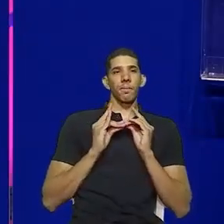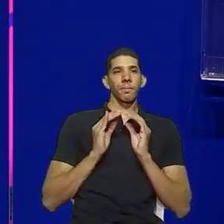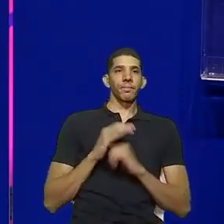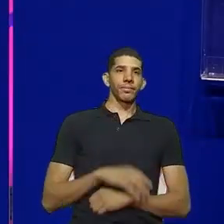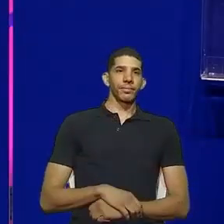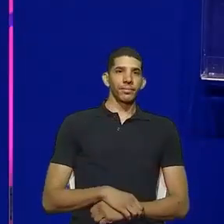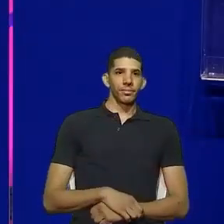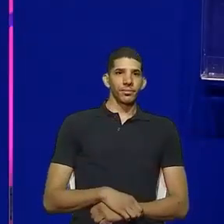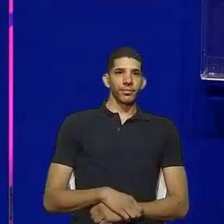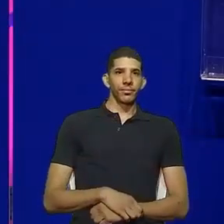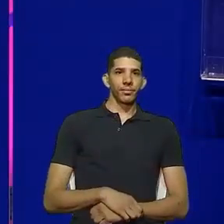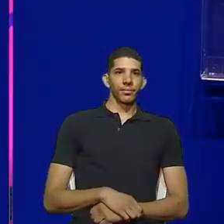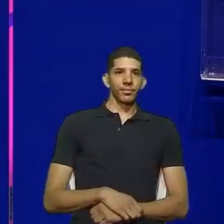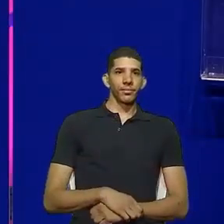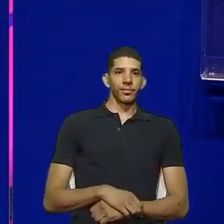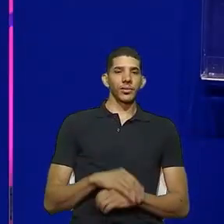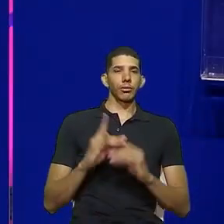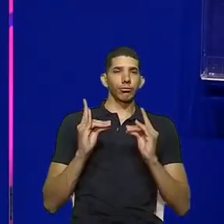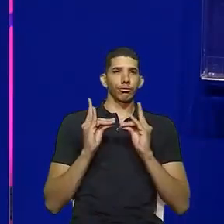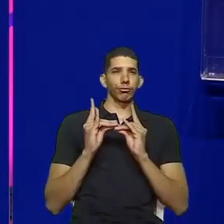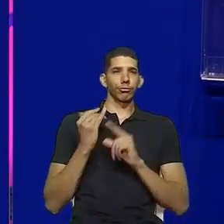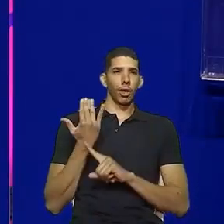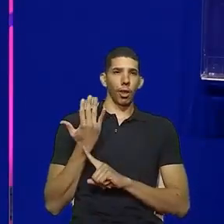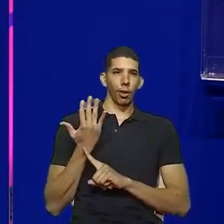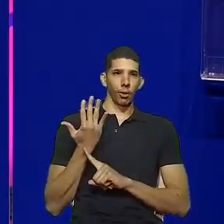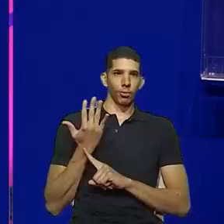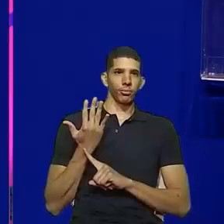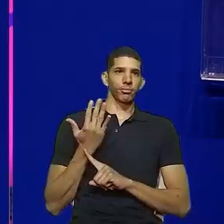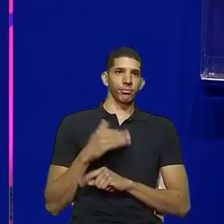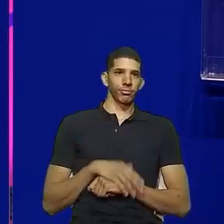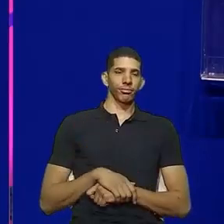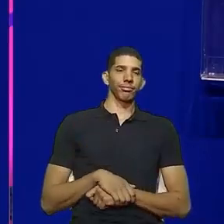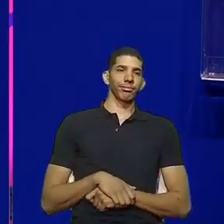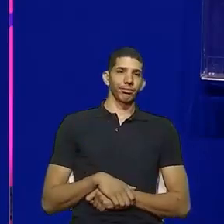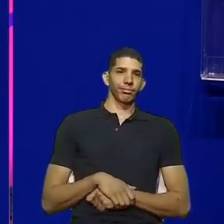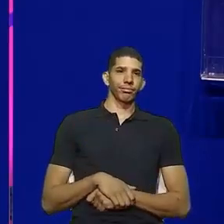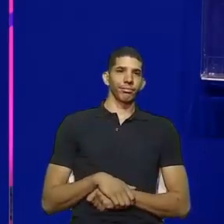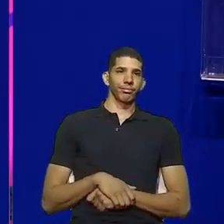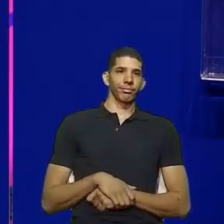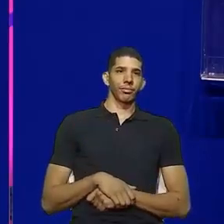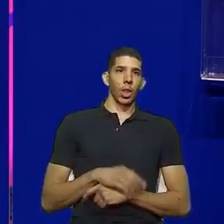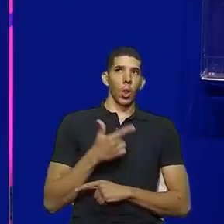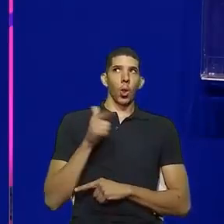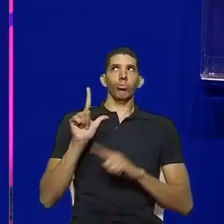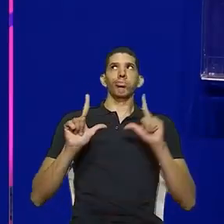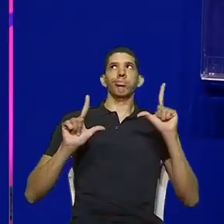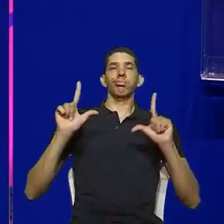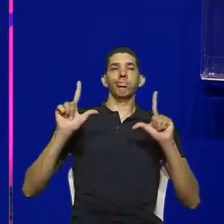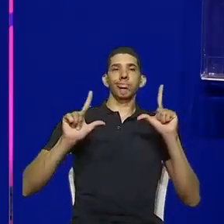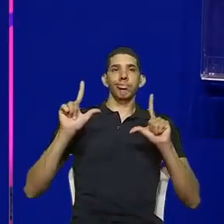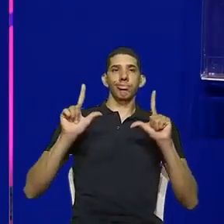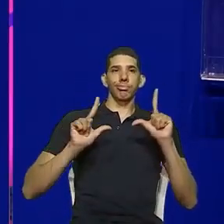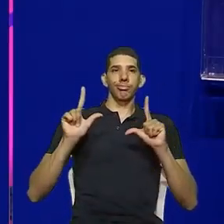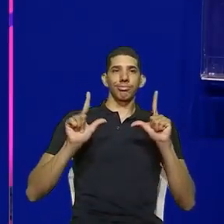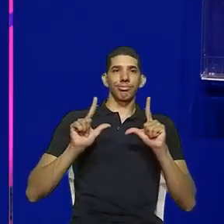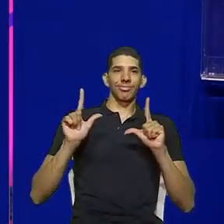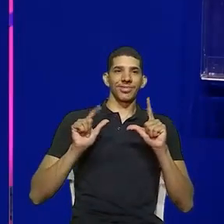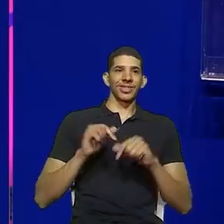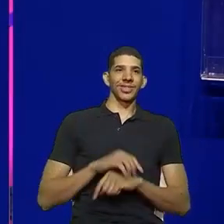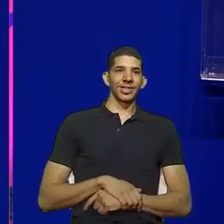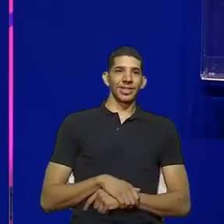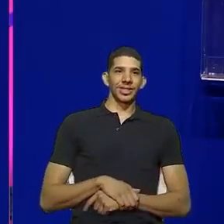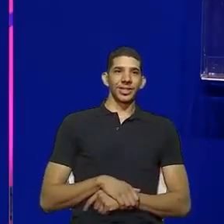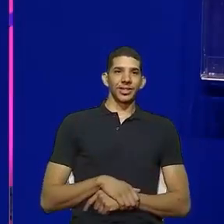Outro dia eu ouvi o Zeca Pagodinho falando no velório no morro, né? Que ele monta até